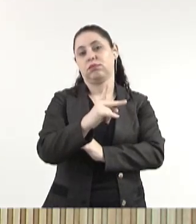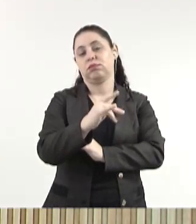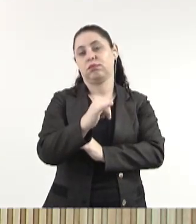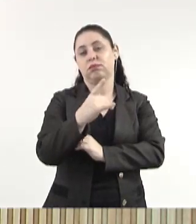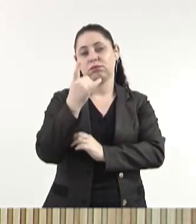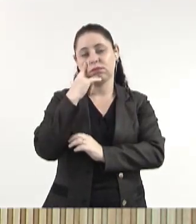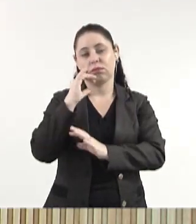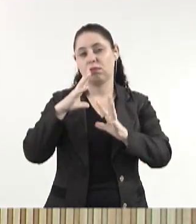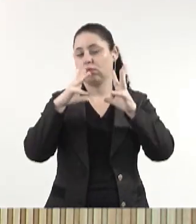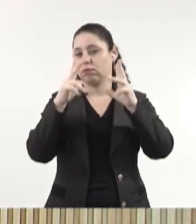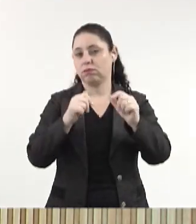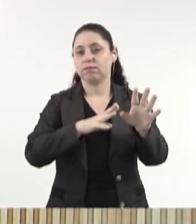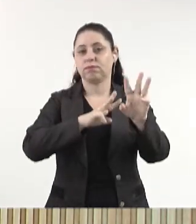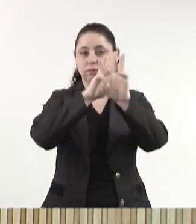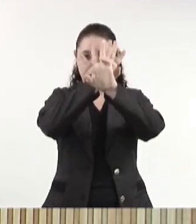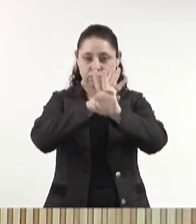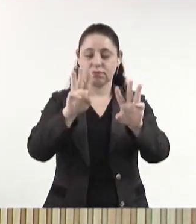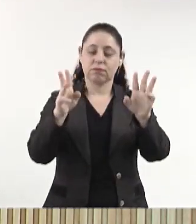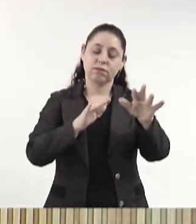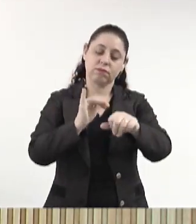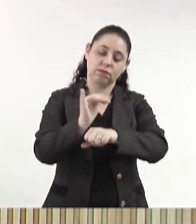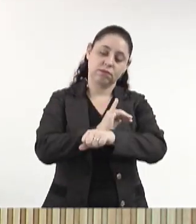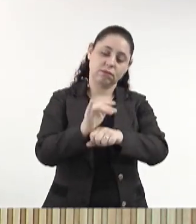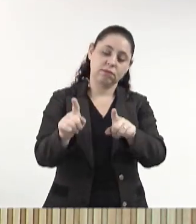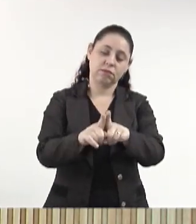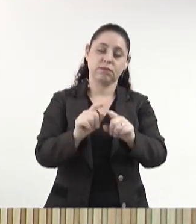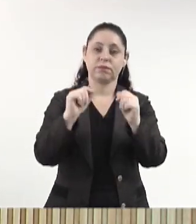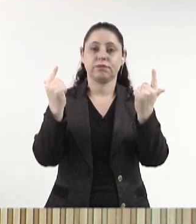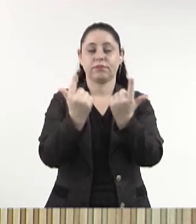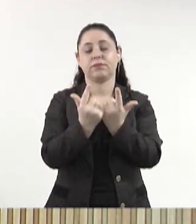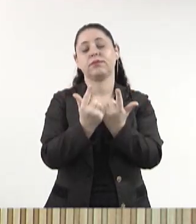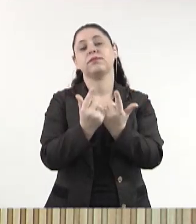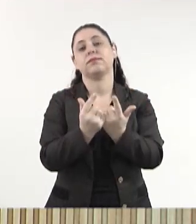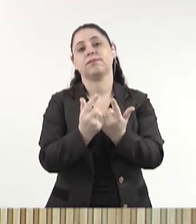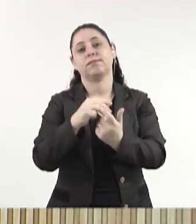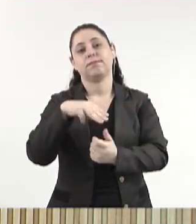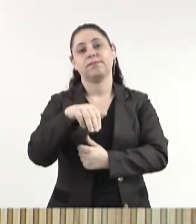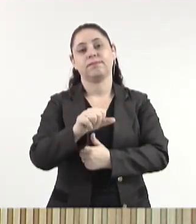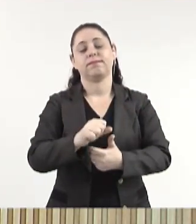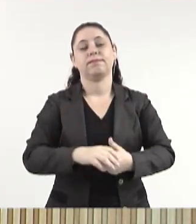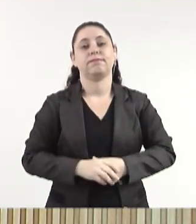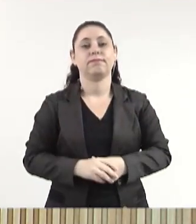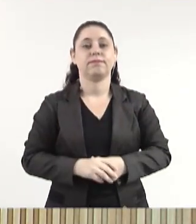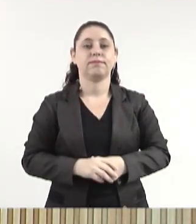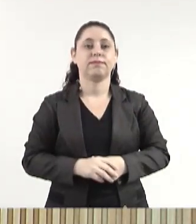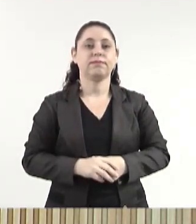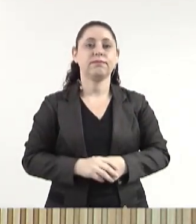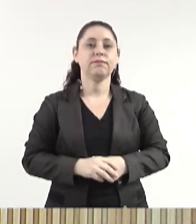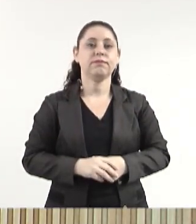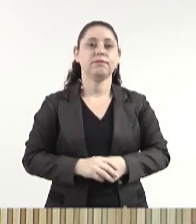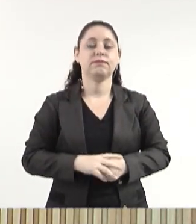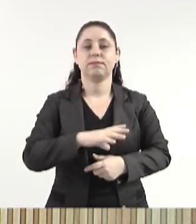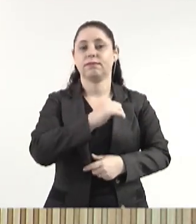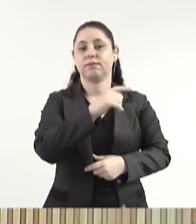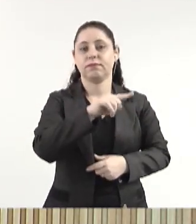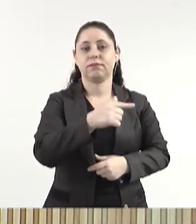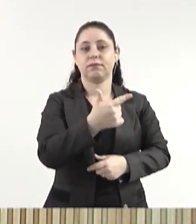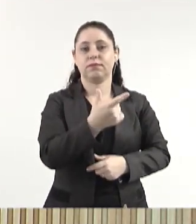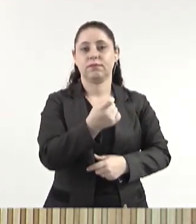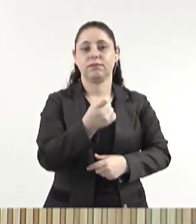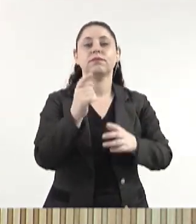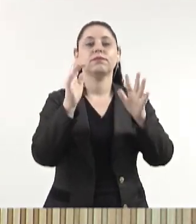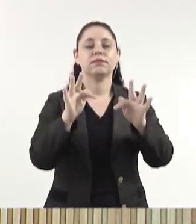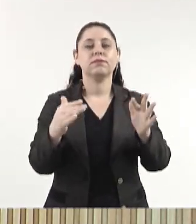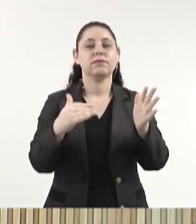quer rever tudo isso, acessa lá o nosso canal do YouTube, o Assembleia Legislativa de MS. 11 horas e 20 minutos. A